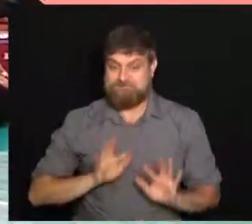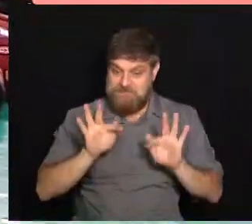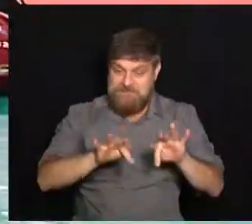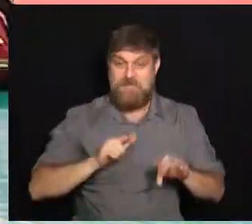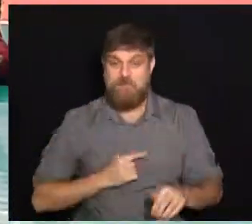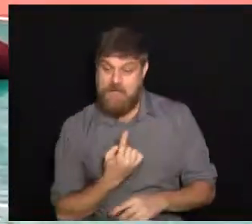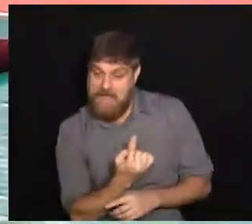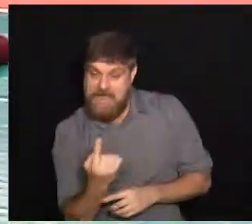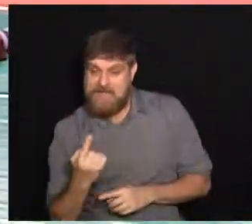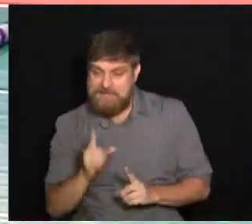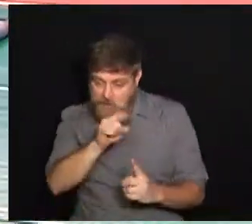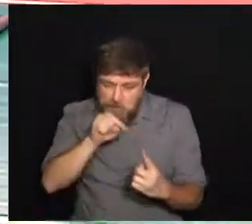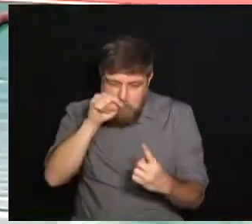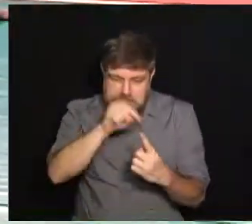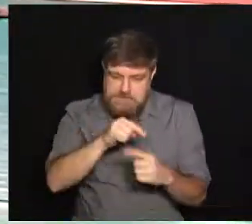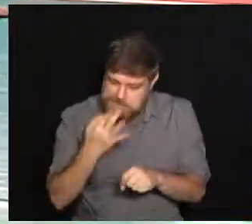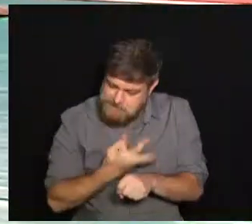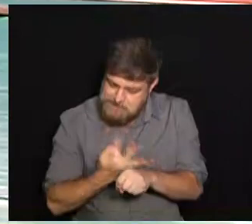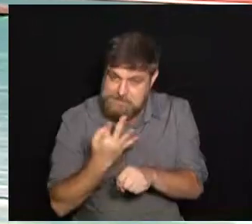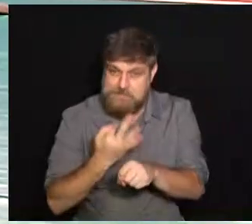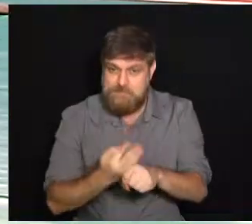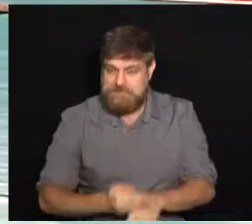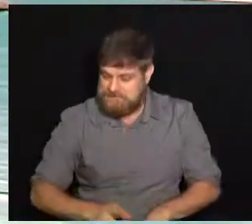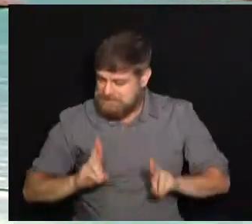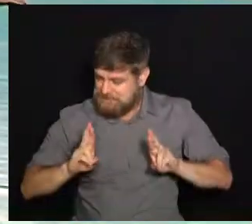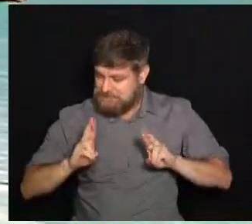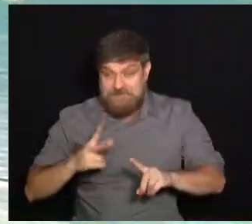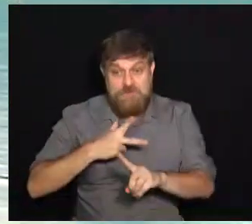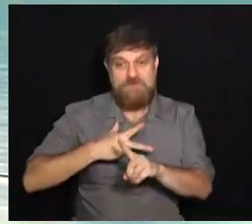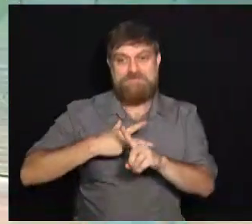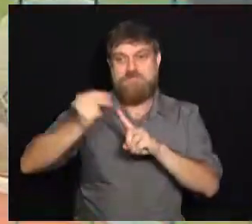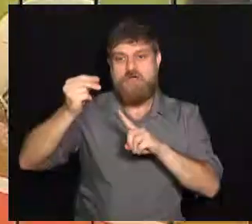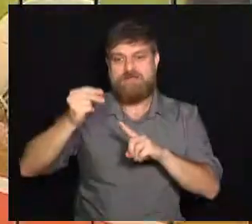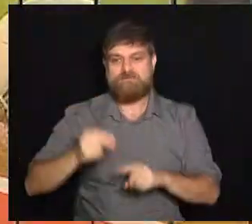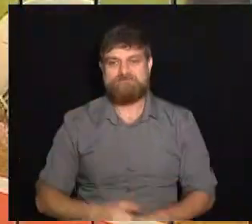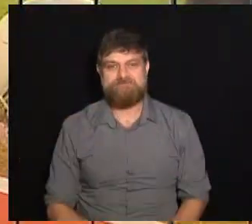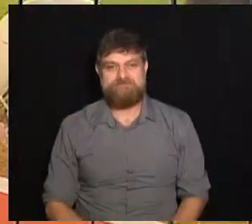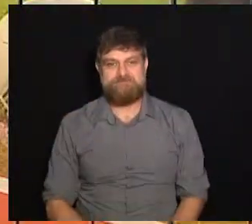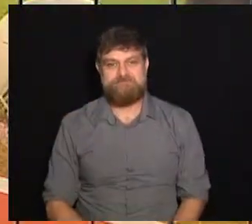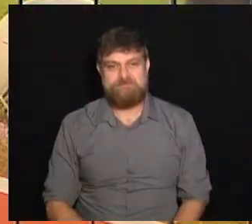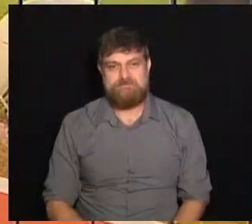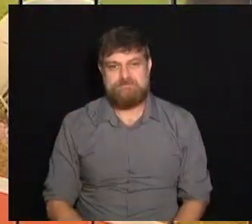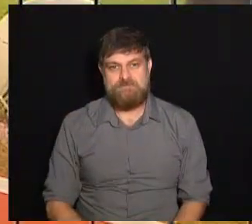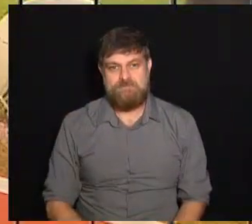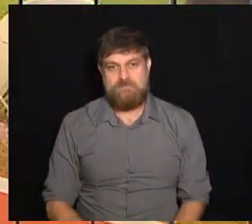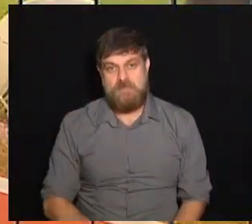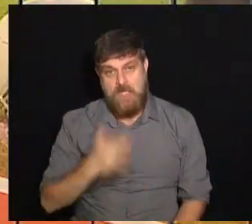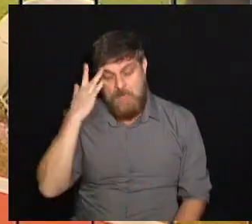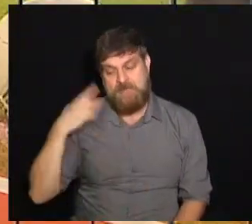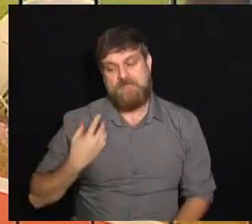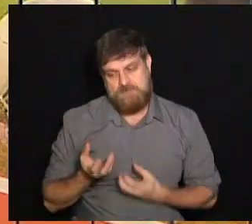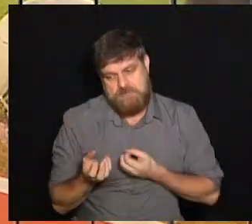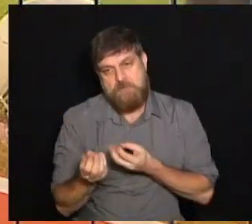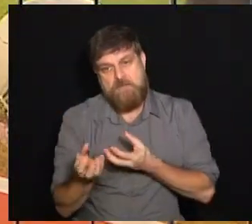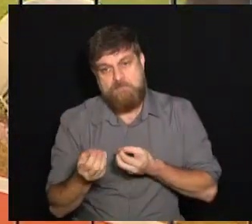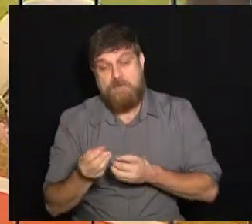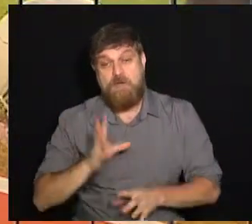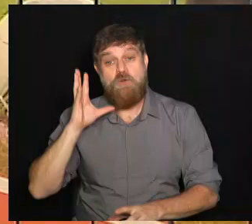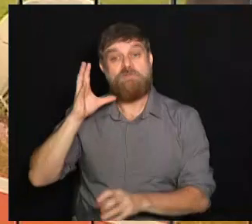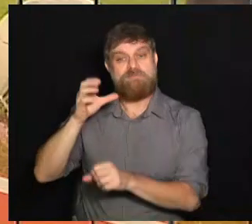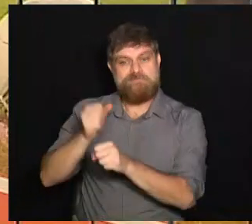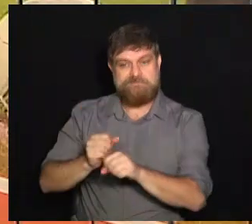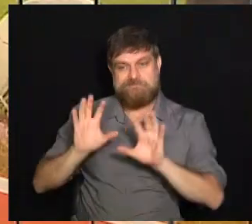em torno do seu objetivo e todos pela vitória. E claro que amanhã a gente conta o resultado